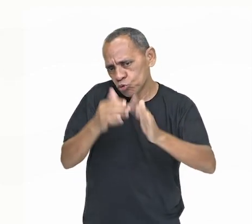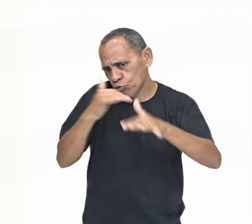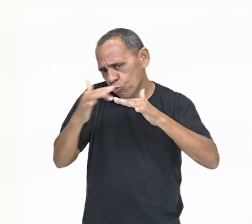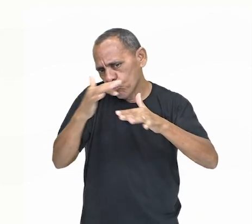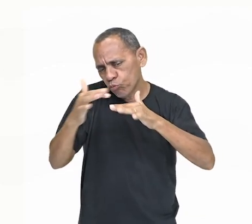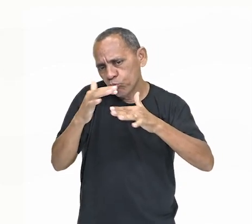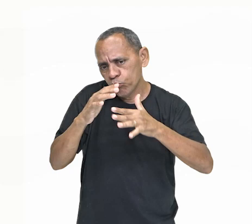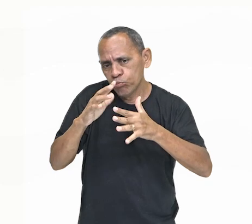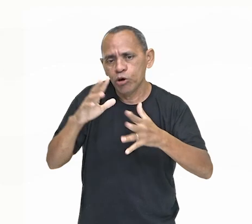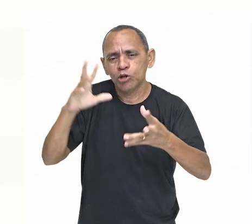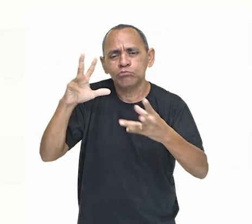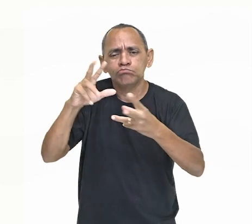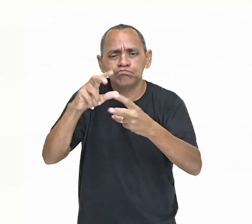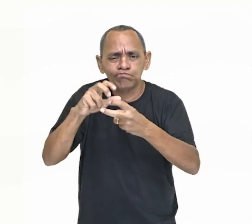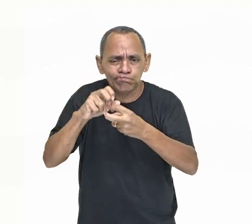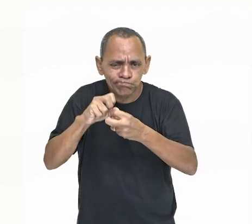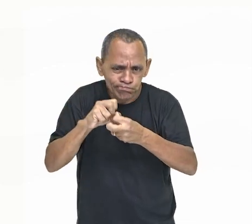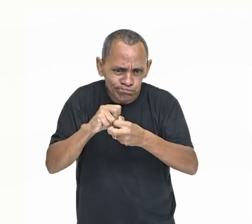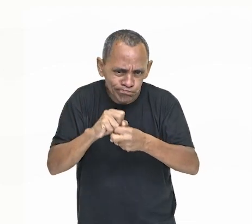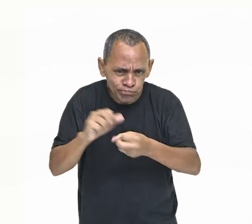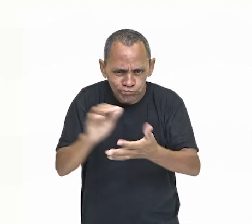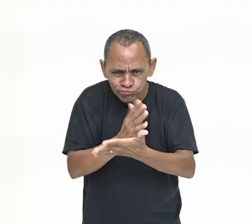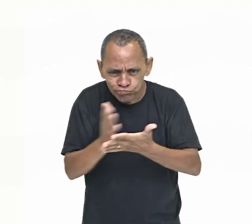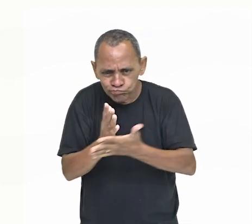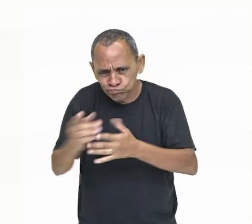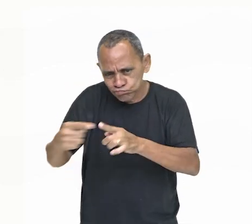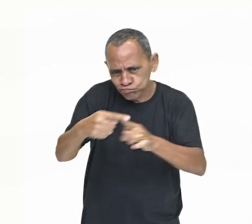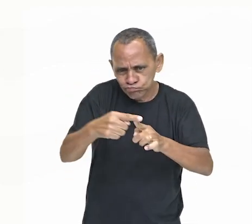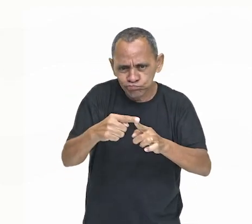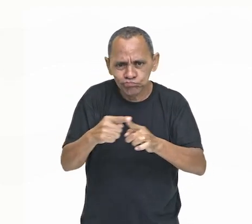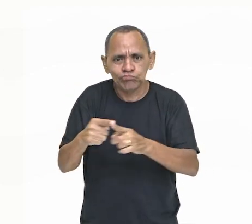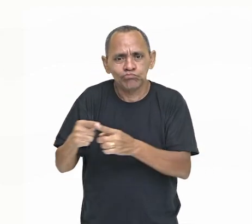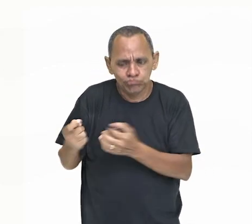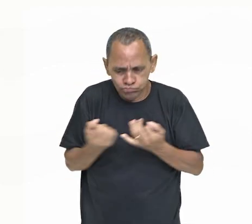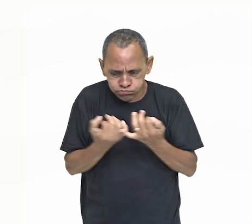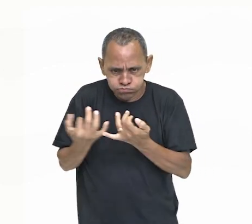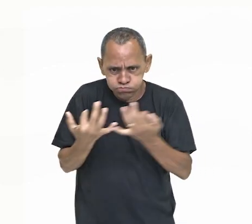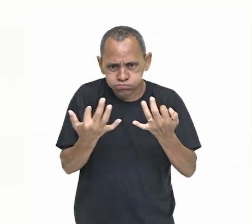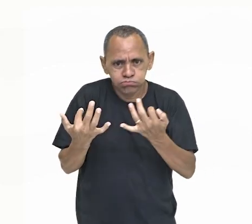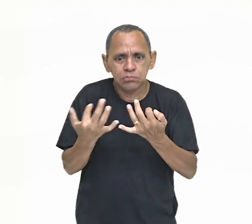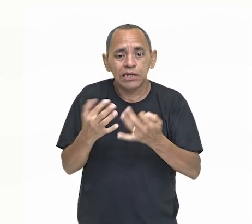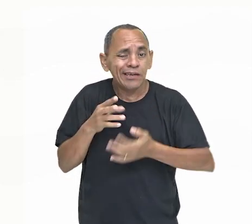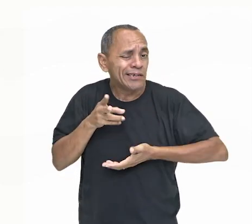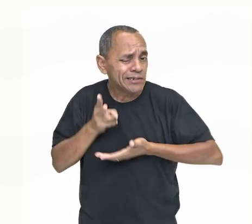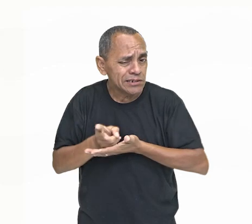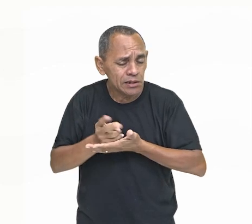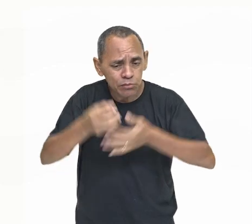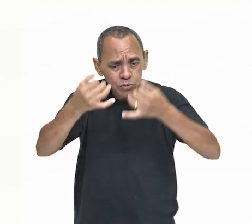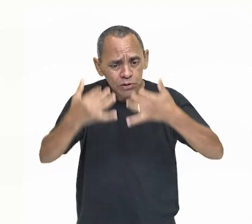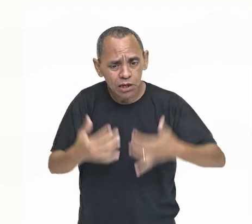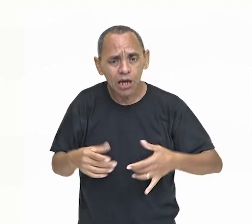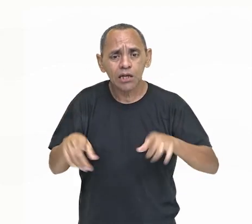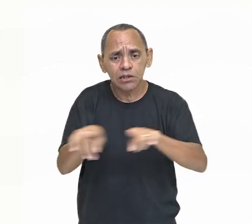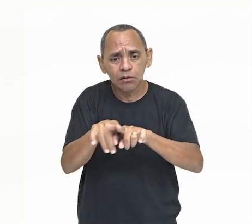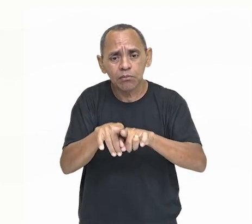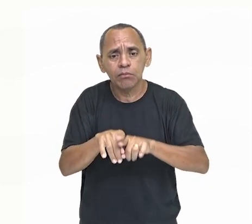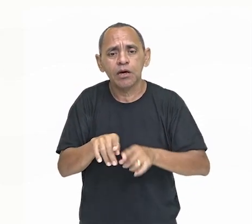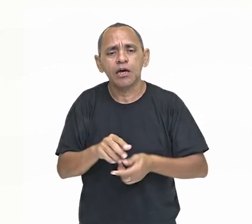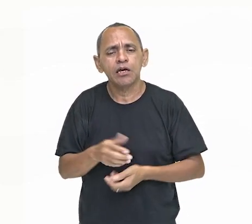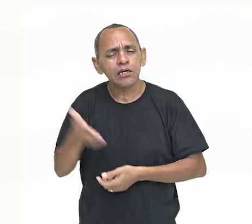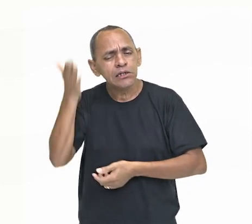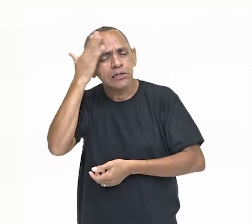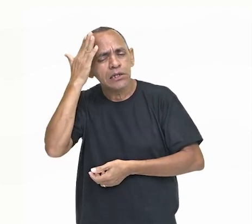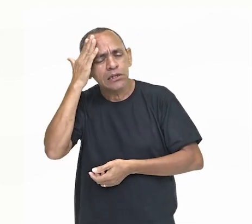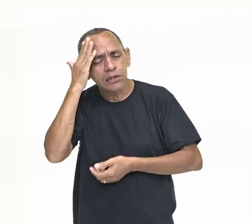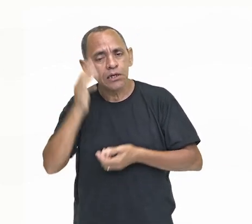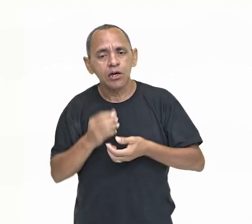algum tipo de gás. Toda vez que se falar de receptores, eu tenho que entender que ele